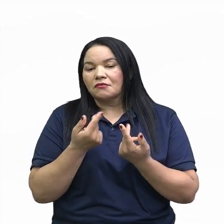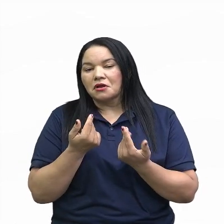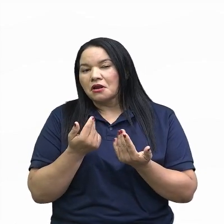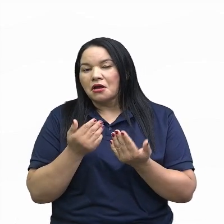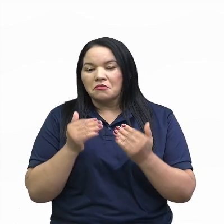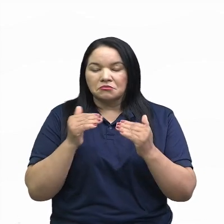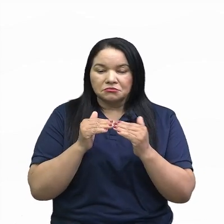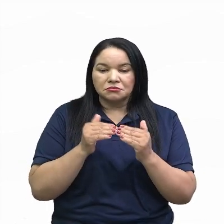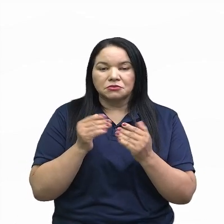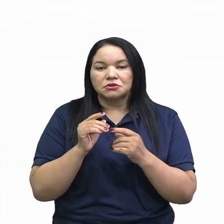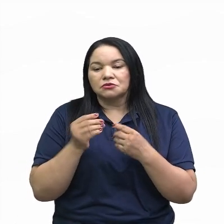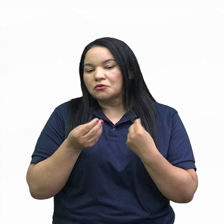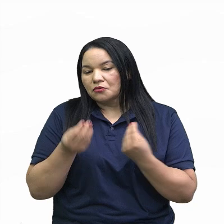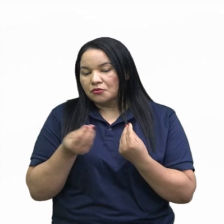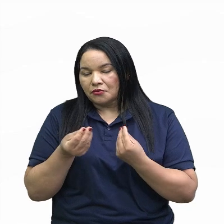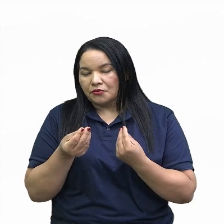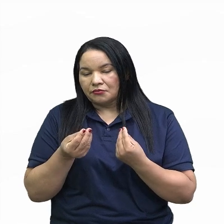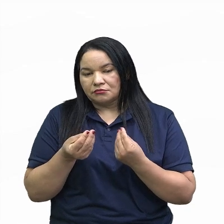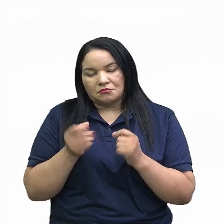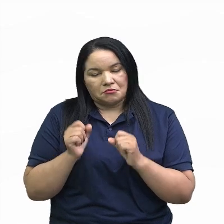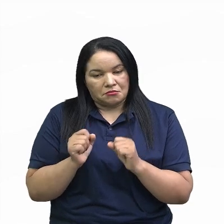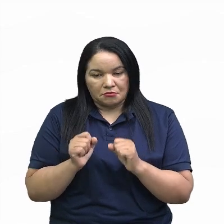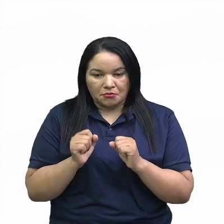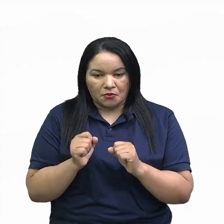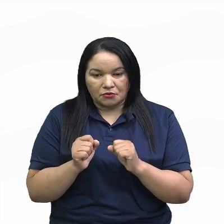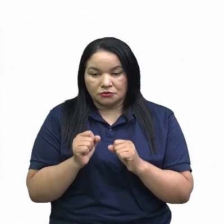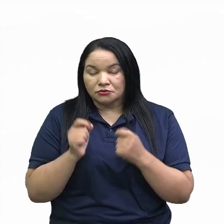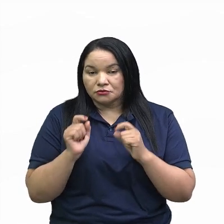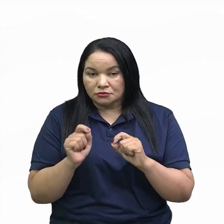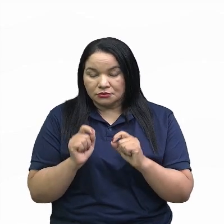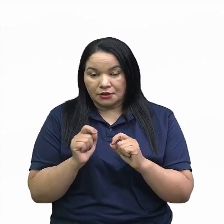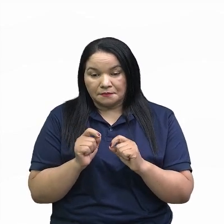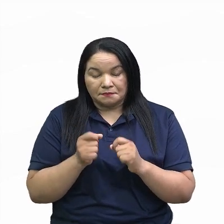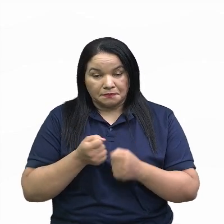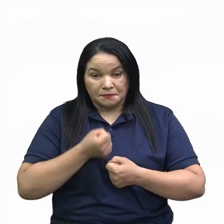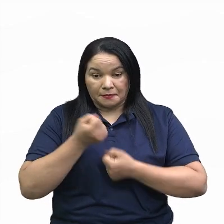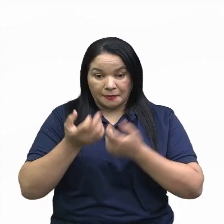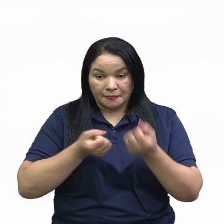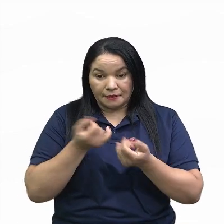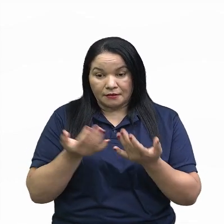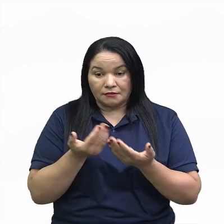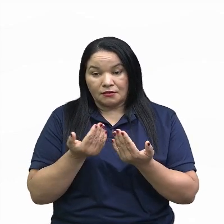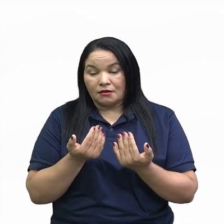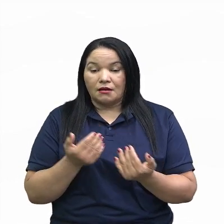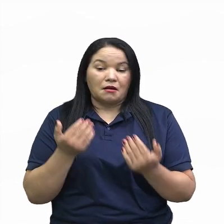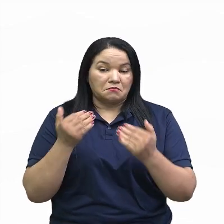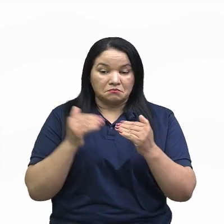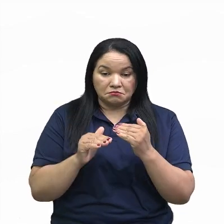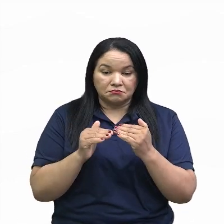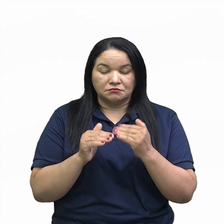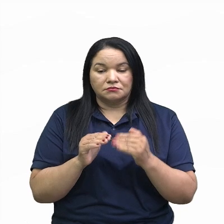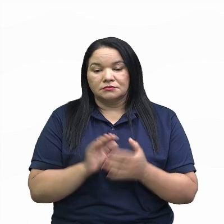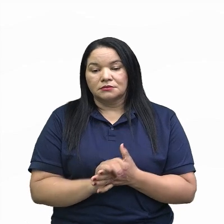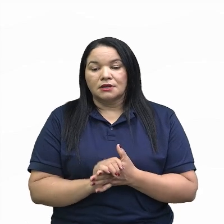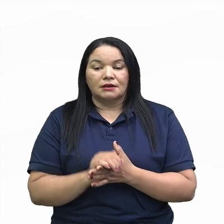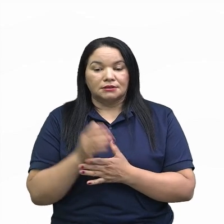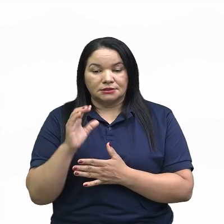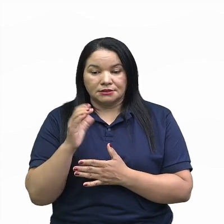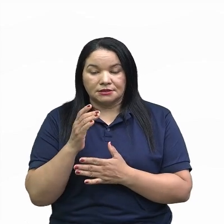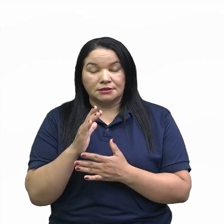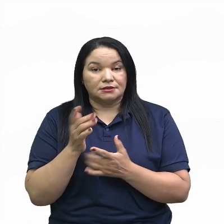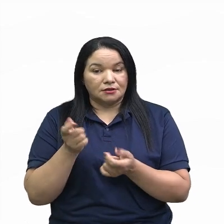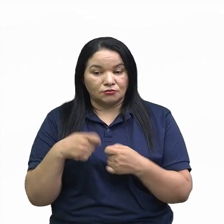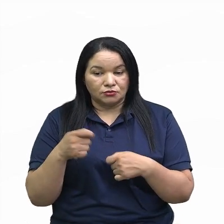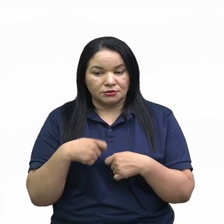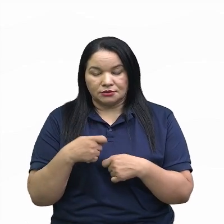vista? Então, percebo que eu posso fazer aí um argumento de refutação. A ciência é capaz de inventar muitas